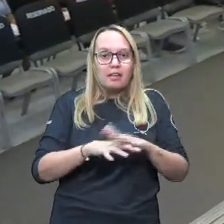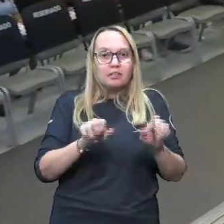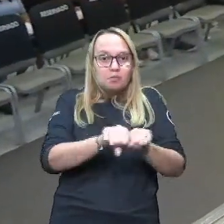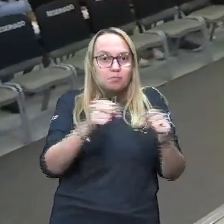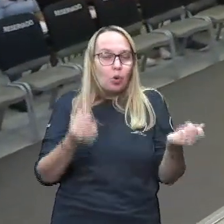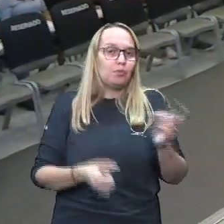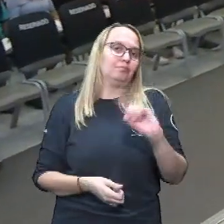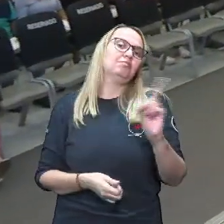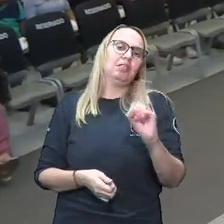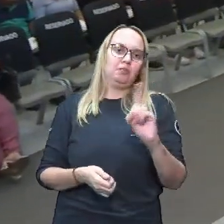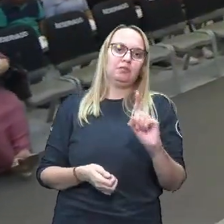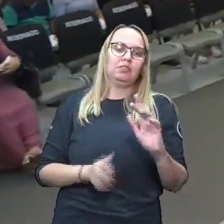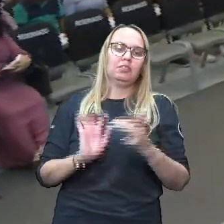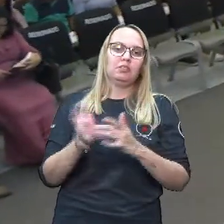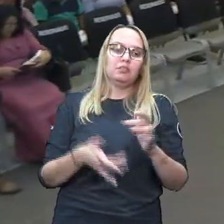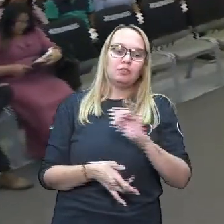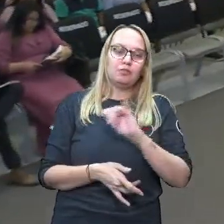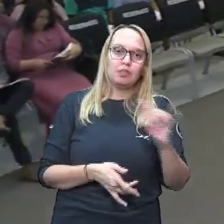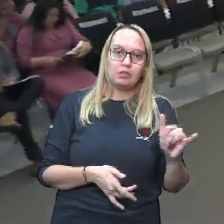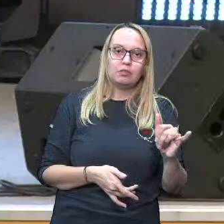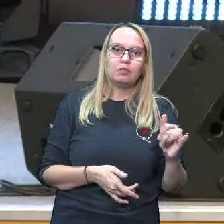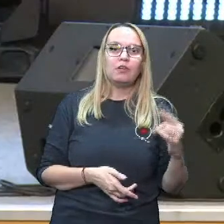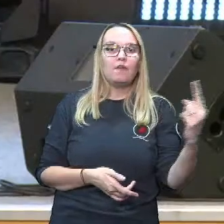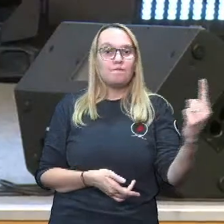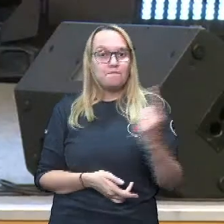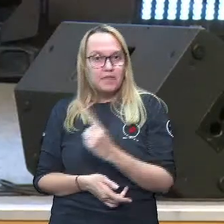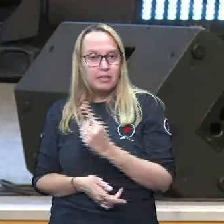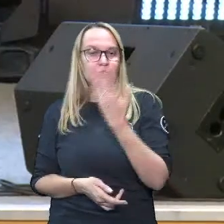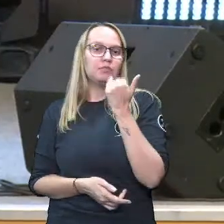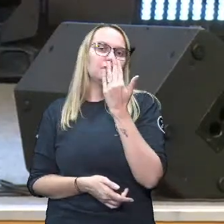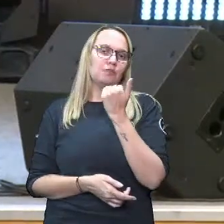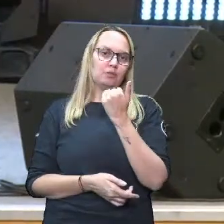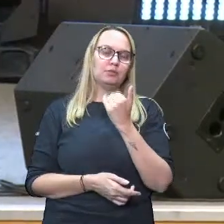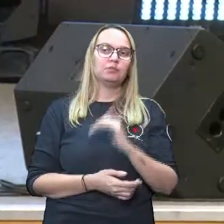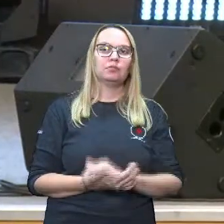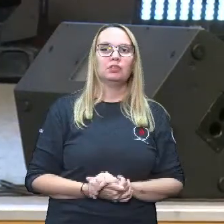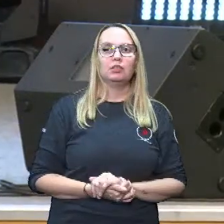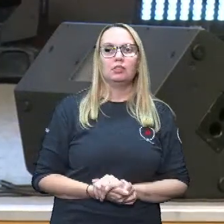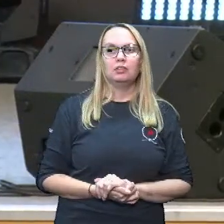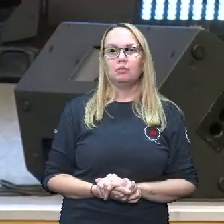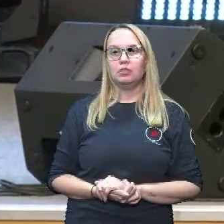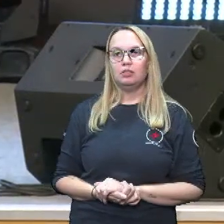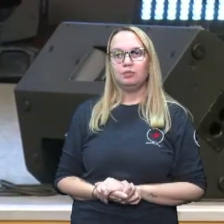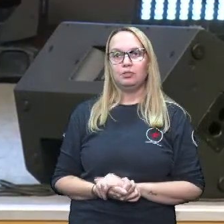Jesus disse a eles: venham e comam. Amém.